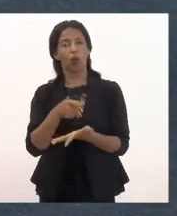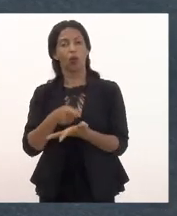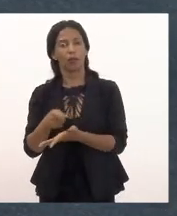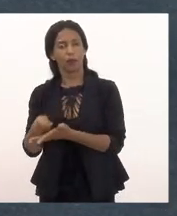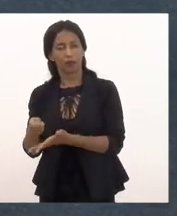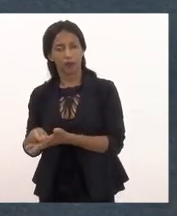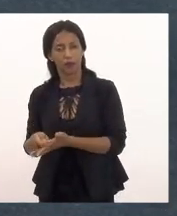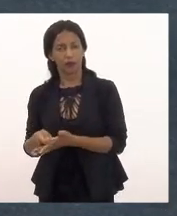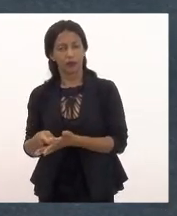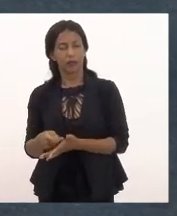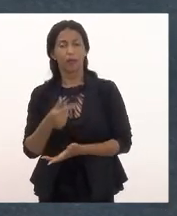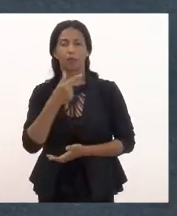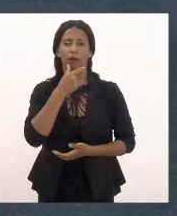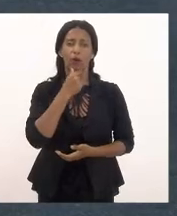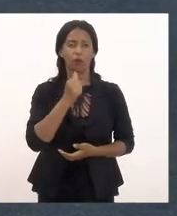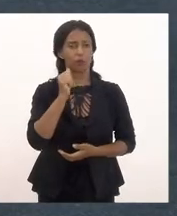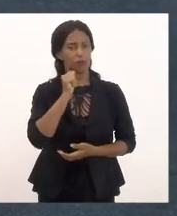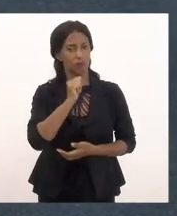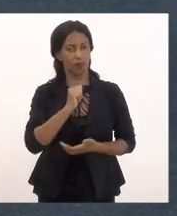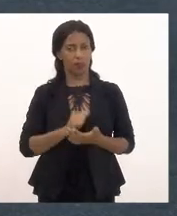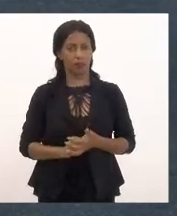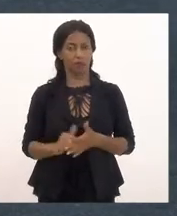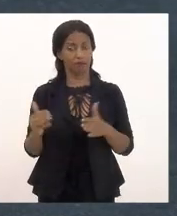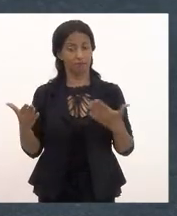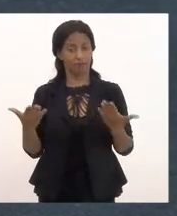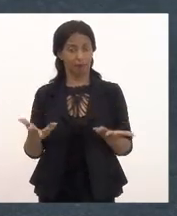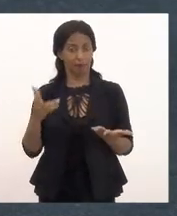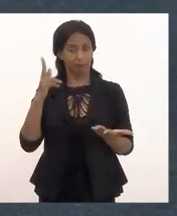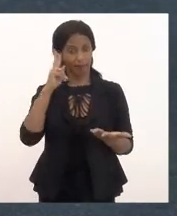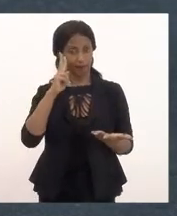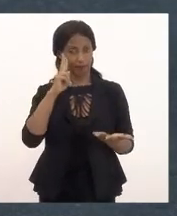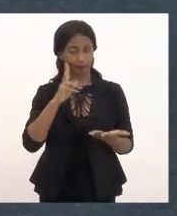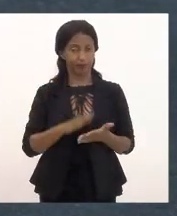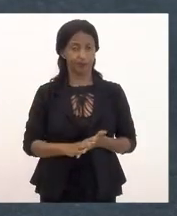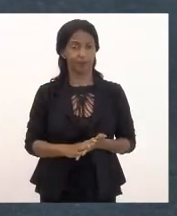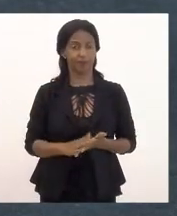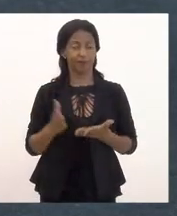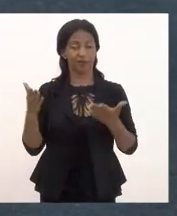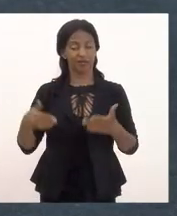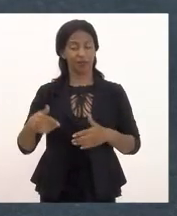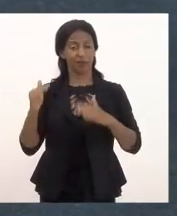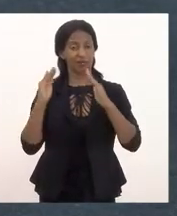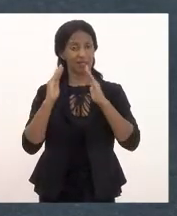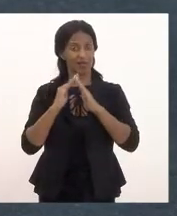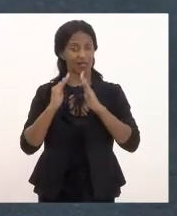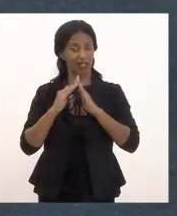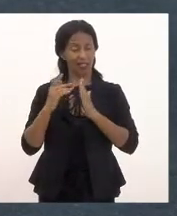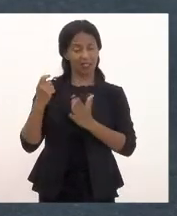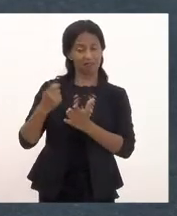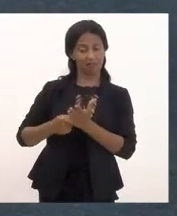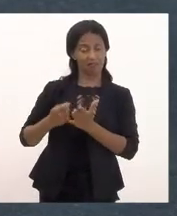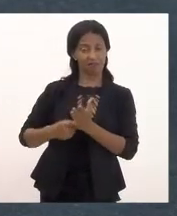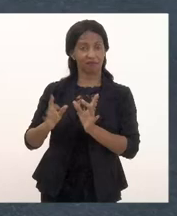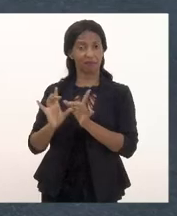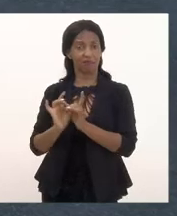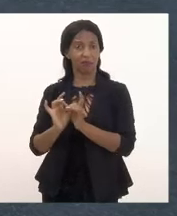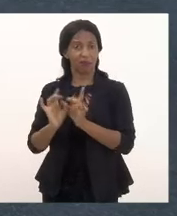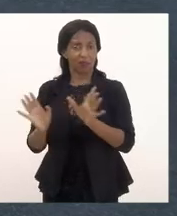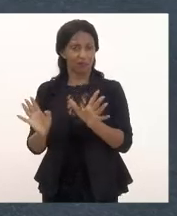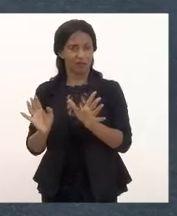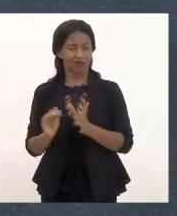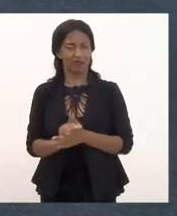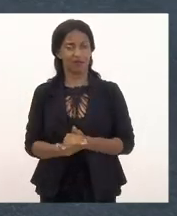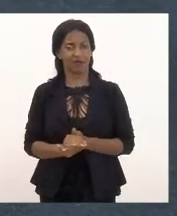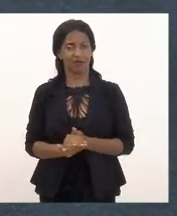obrigatoriamente unissex. Cabe ressaltar que estamos nessa casa para exercer a democracia.